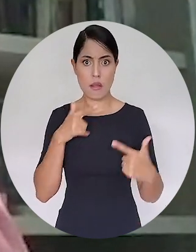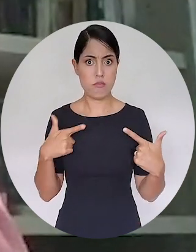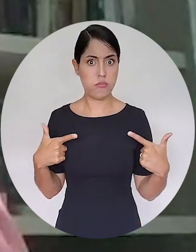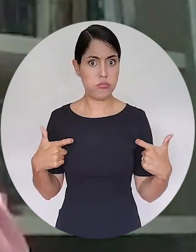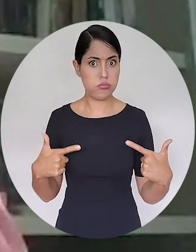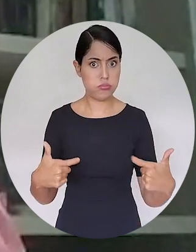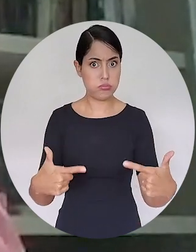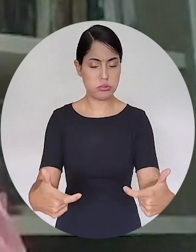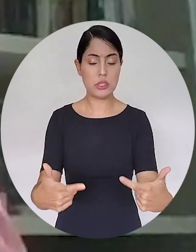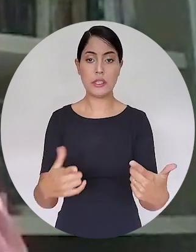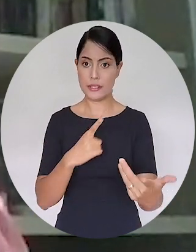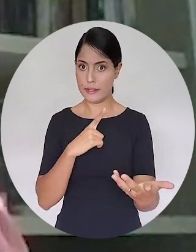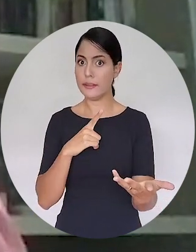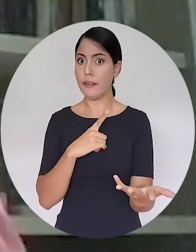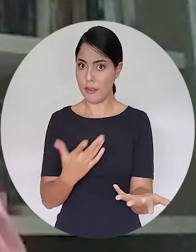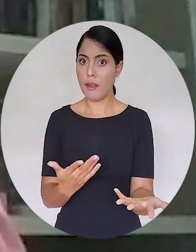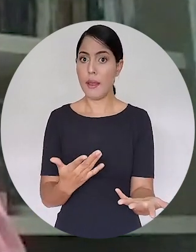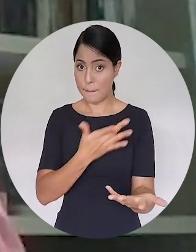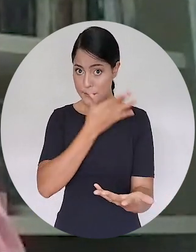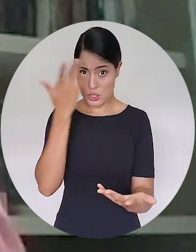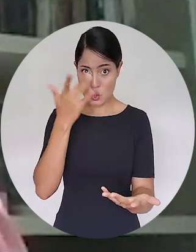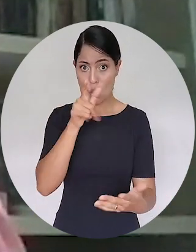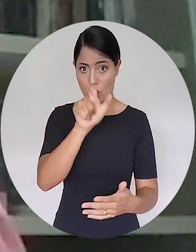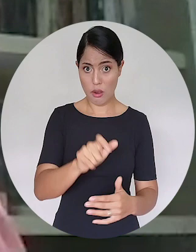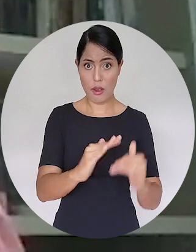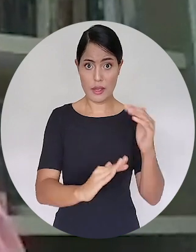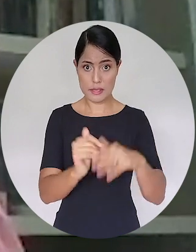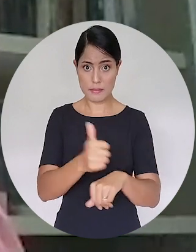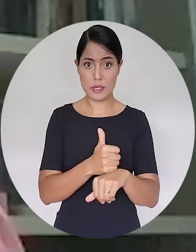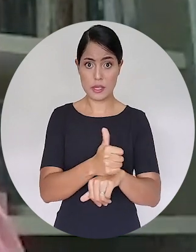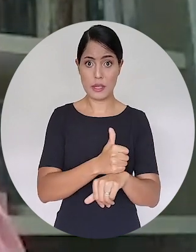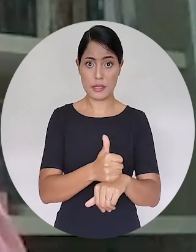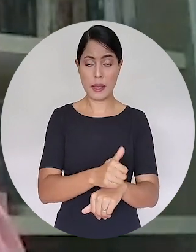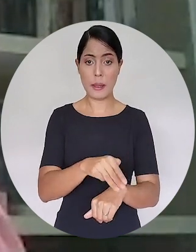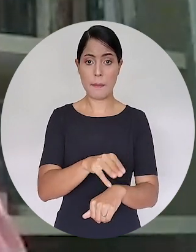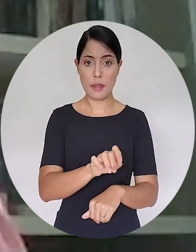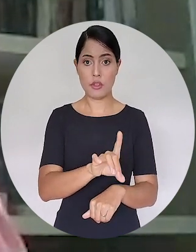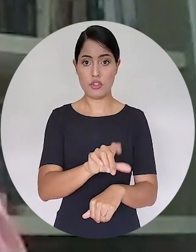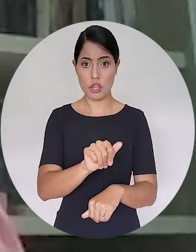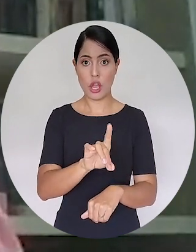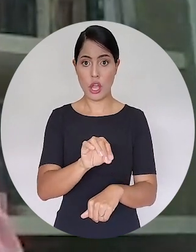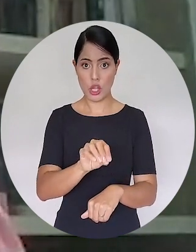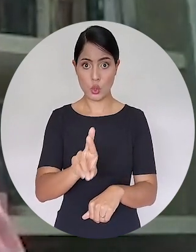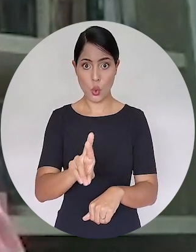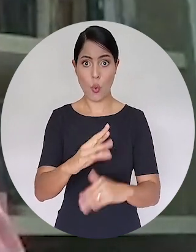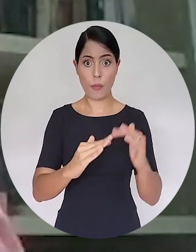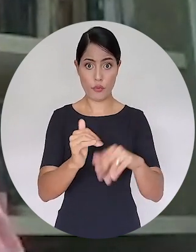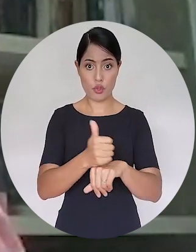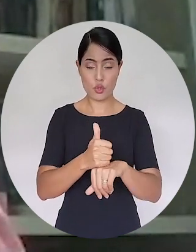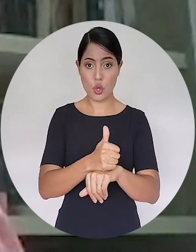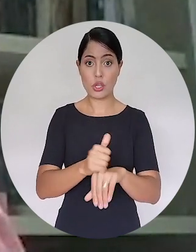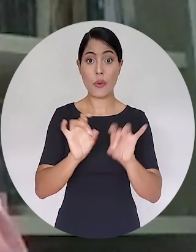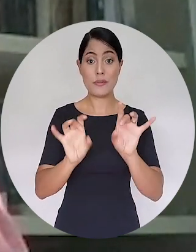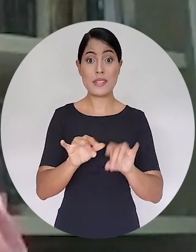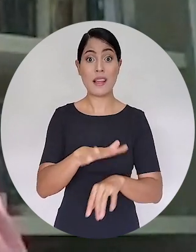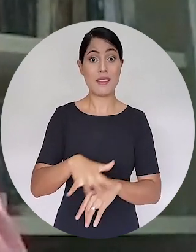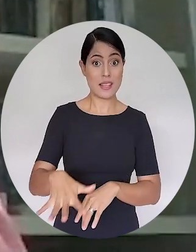né, guerra, né, é muito comum você tem inclusive mediadores que são especializados nisso, né, em